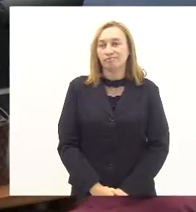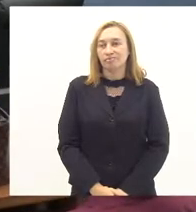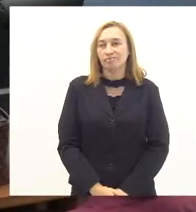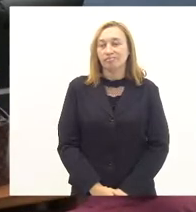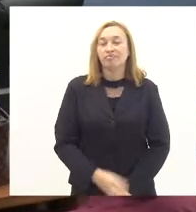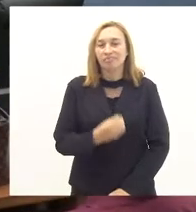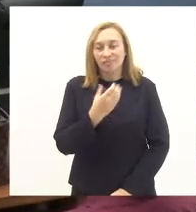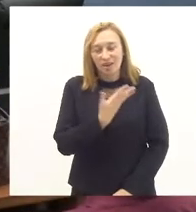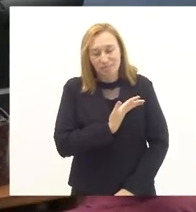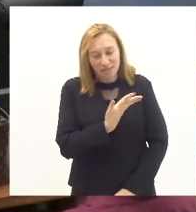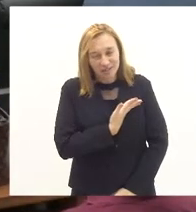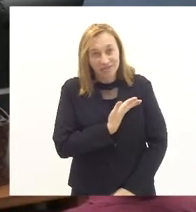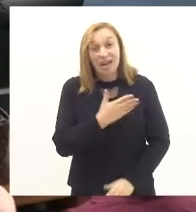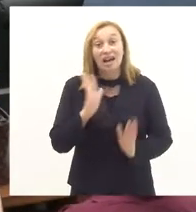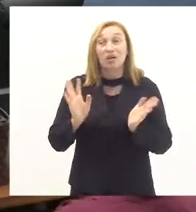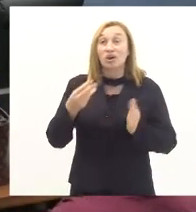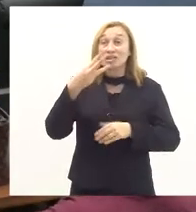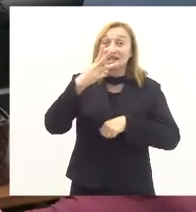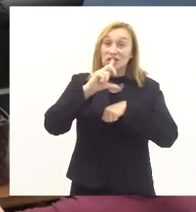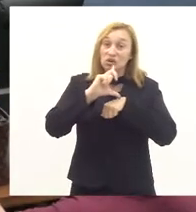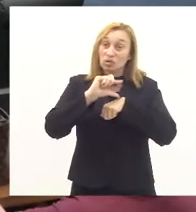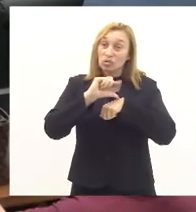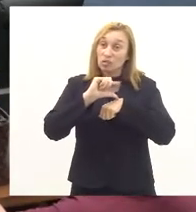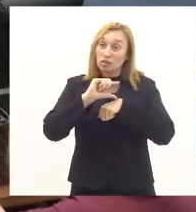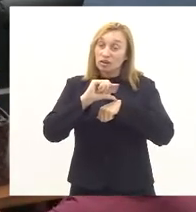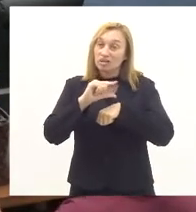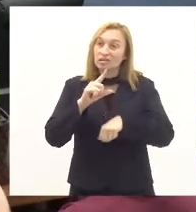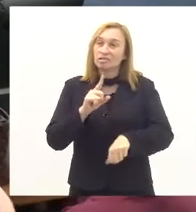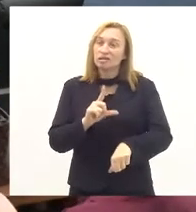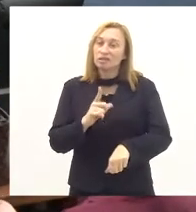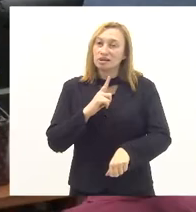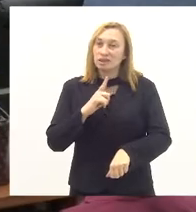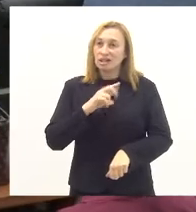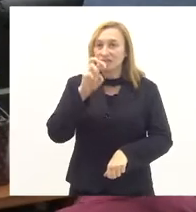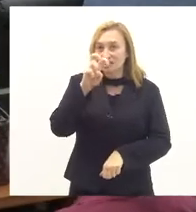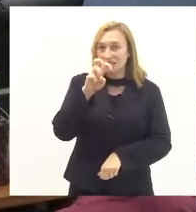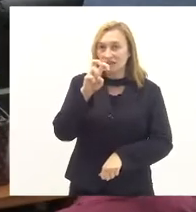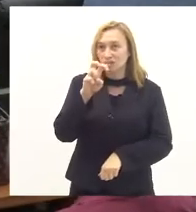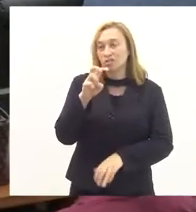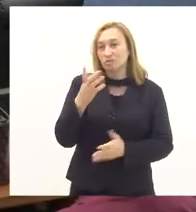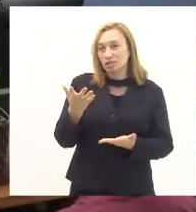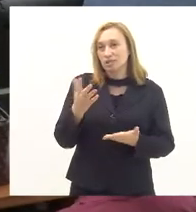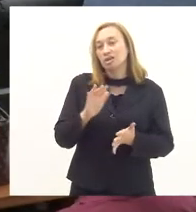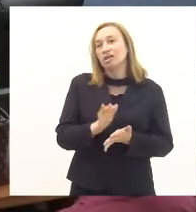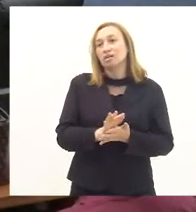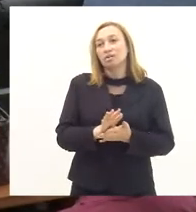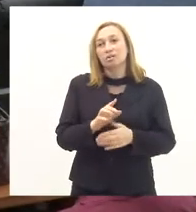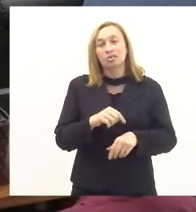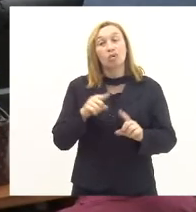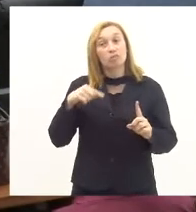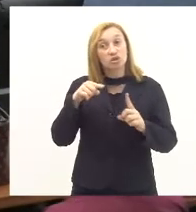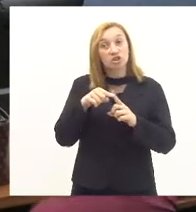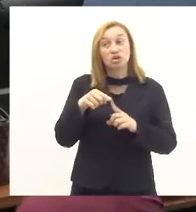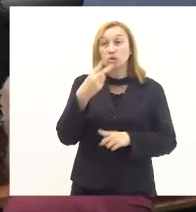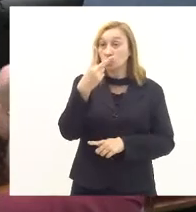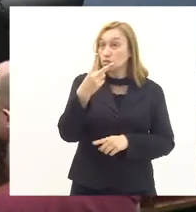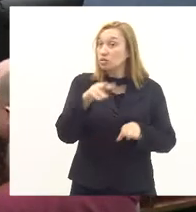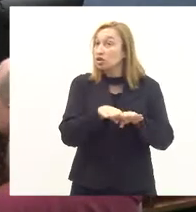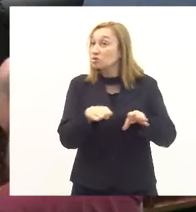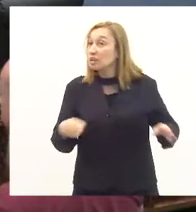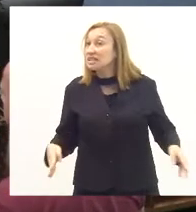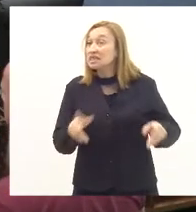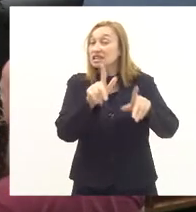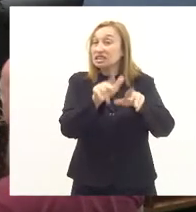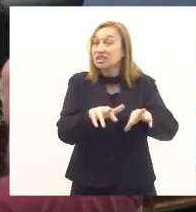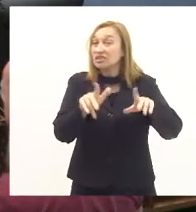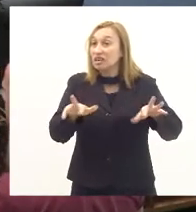bem, amigos, agora são 3 horas, a gente tem um teto de 5, então a gente tem que ser objetivo. Ainda mais a gente tem 2 mesas diferentes,